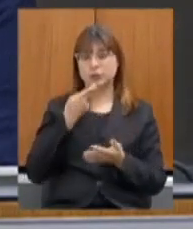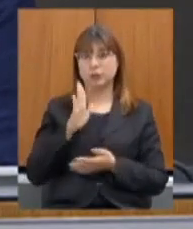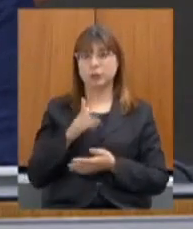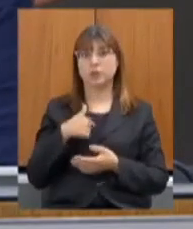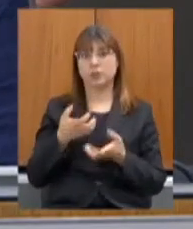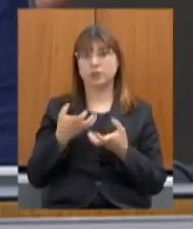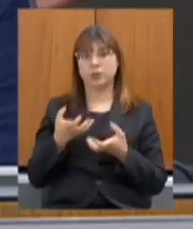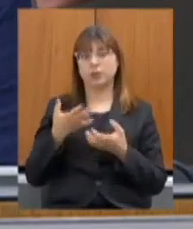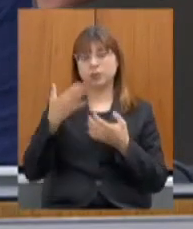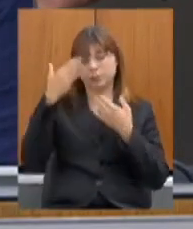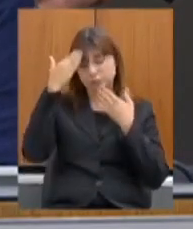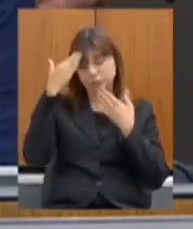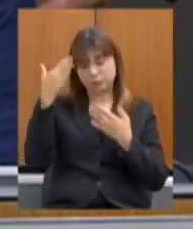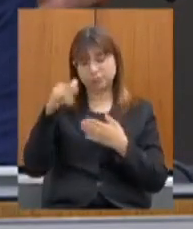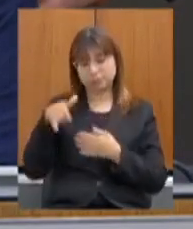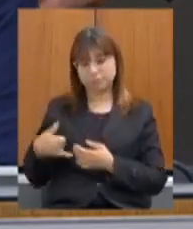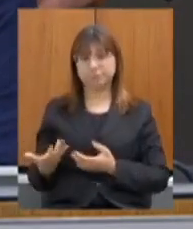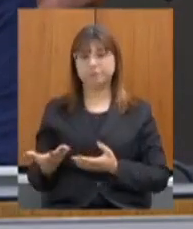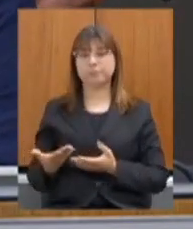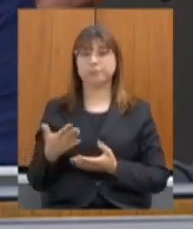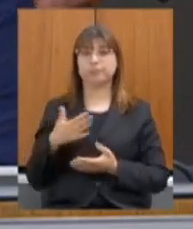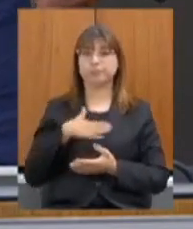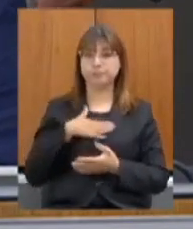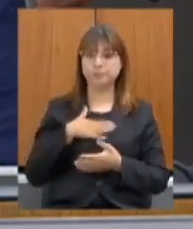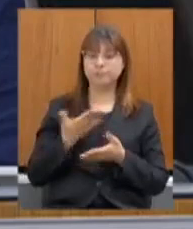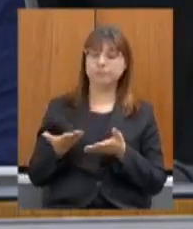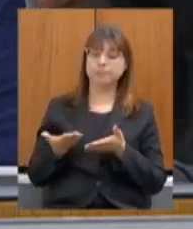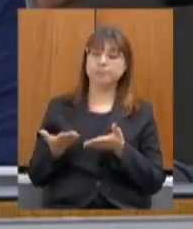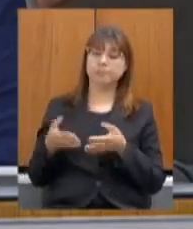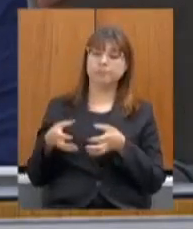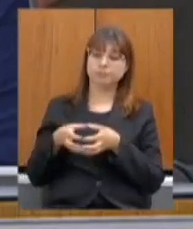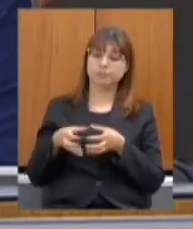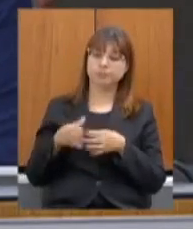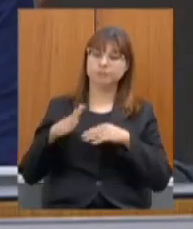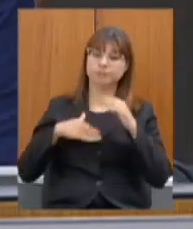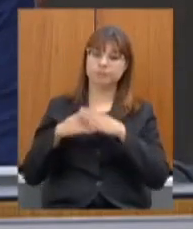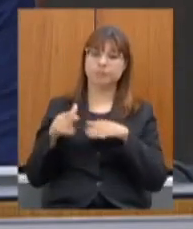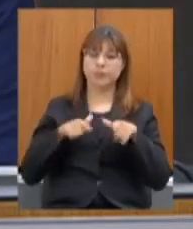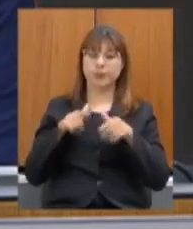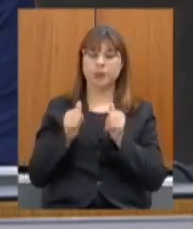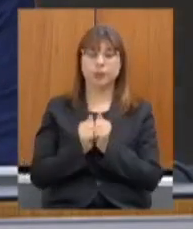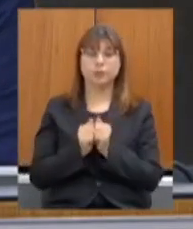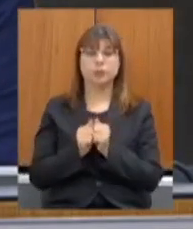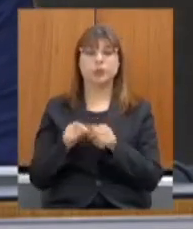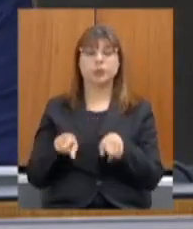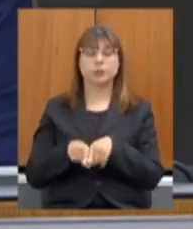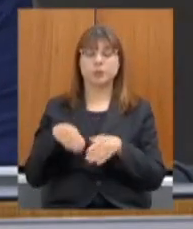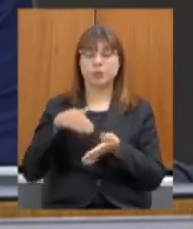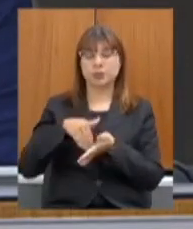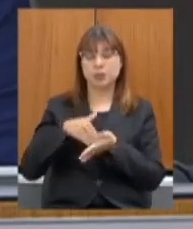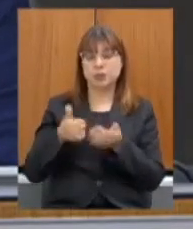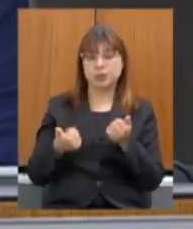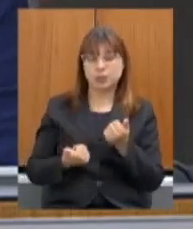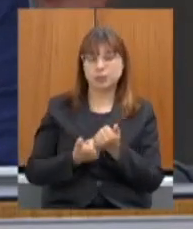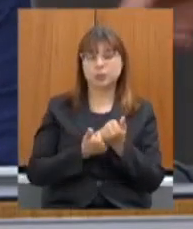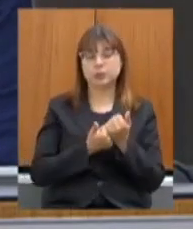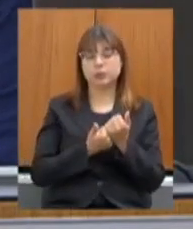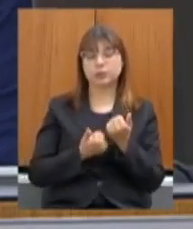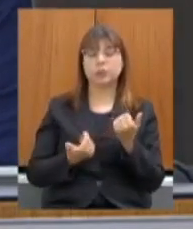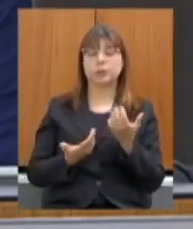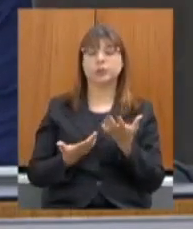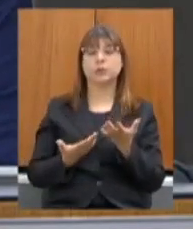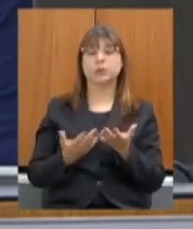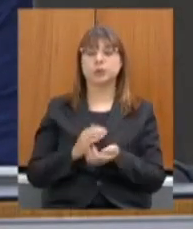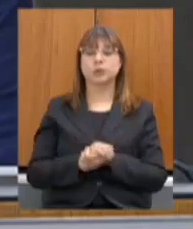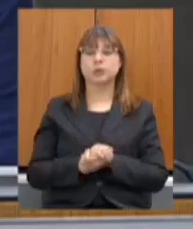gostaria aqui de fazer um agradecimento a toda a minha equipe da Secretaria de Governo, o nosso secretário adjunto, Jair Geraldo Prado, chefe de